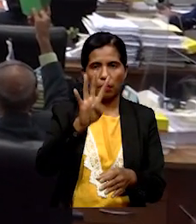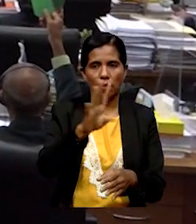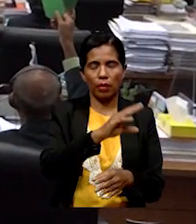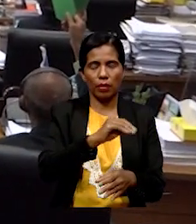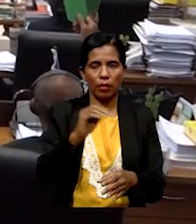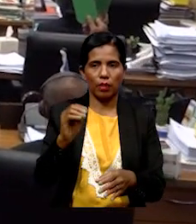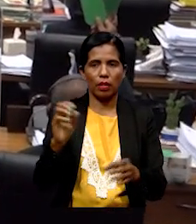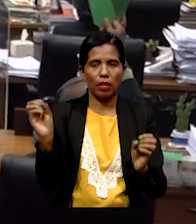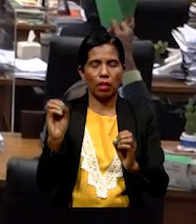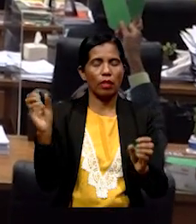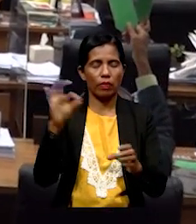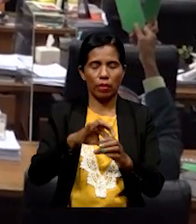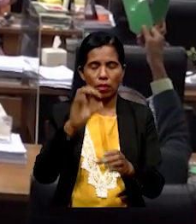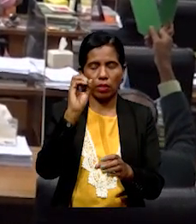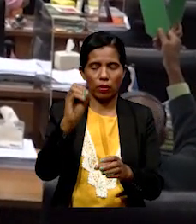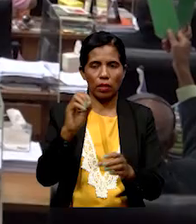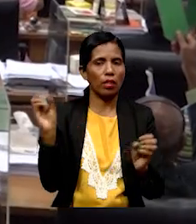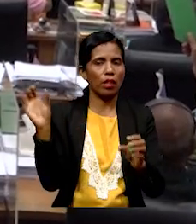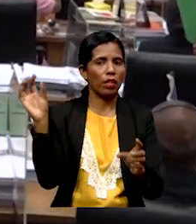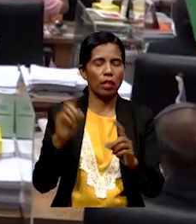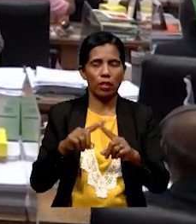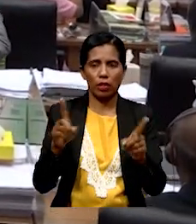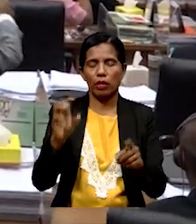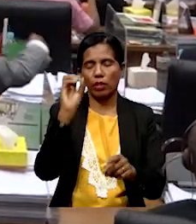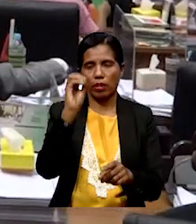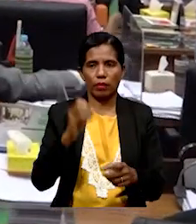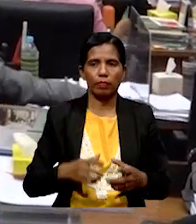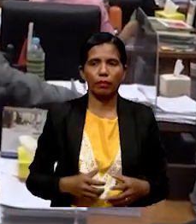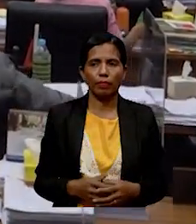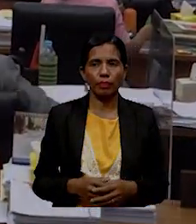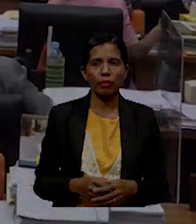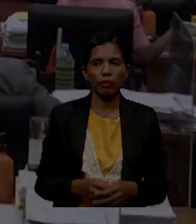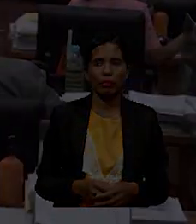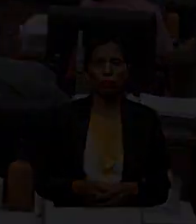Abstenção zero, no contra zero. Fátima Pereira, Elio Gaio, GMN.